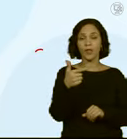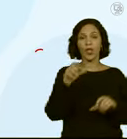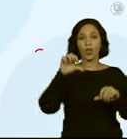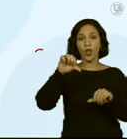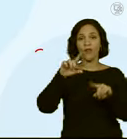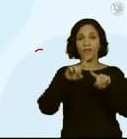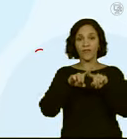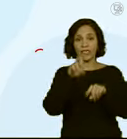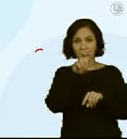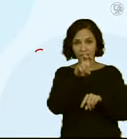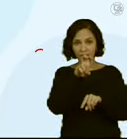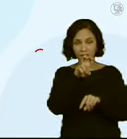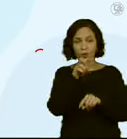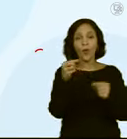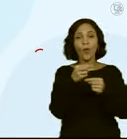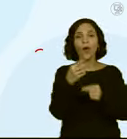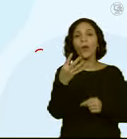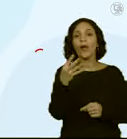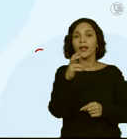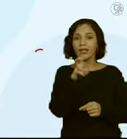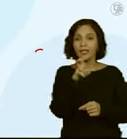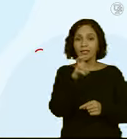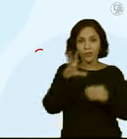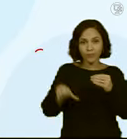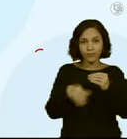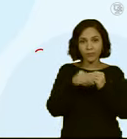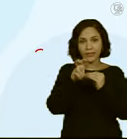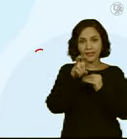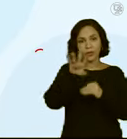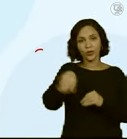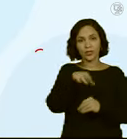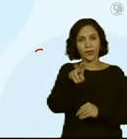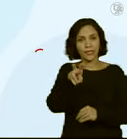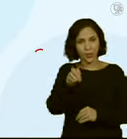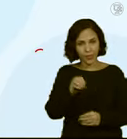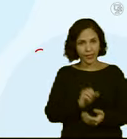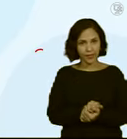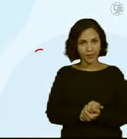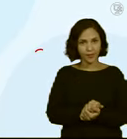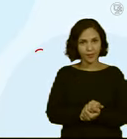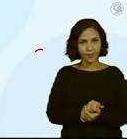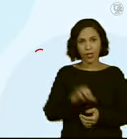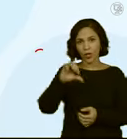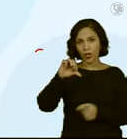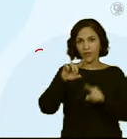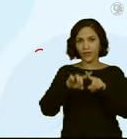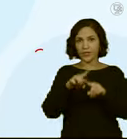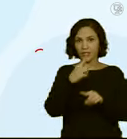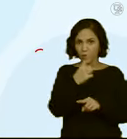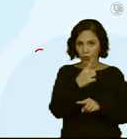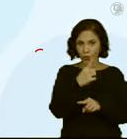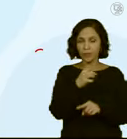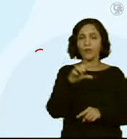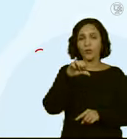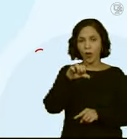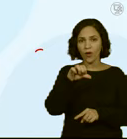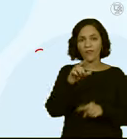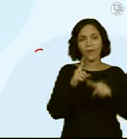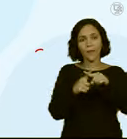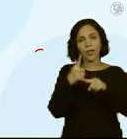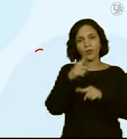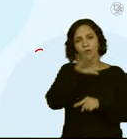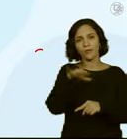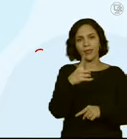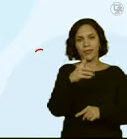45 com mais cinco 50 certo 9x 19 com mais um 10